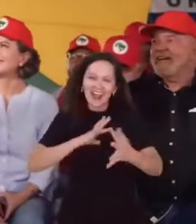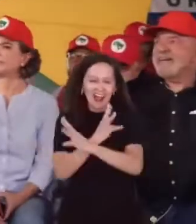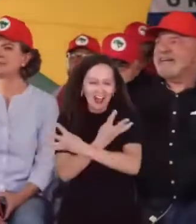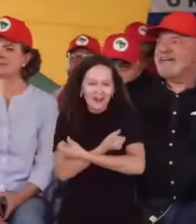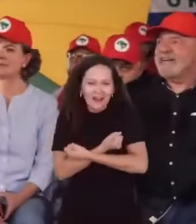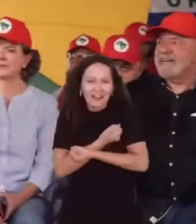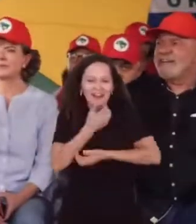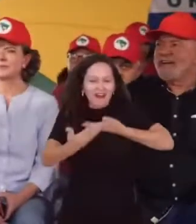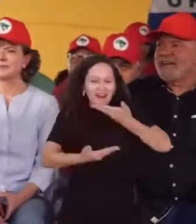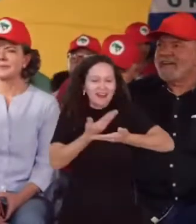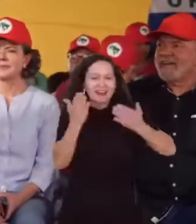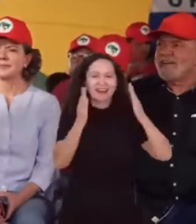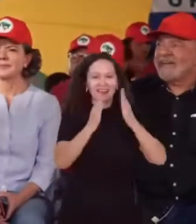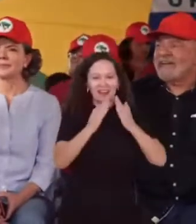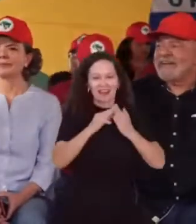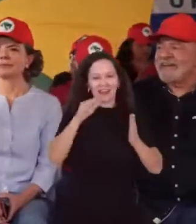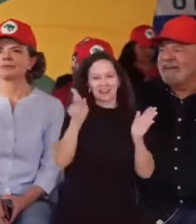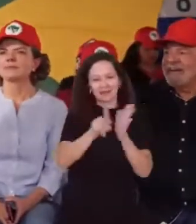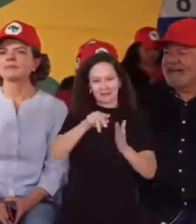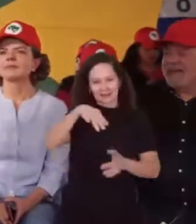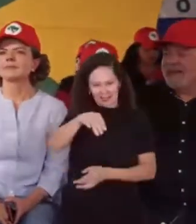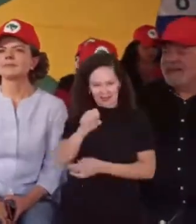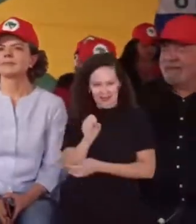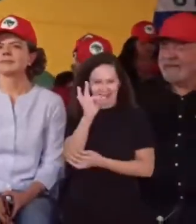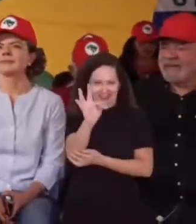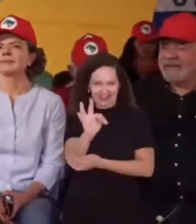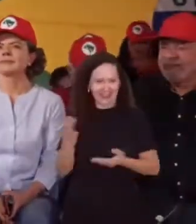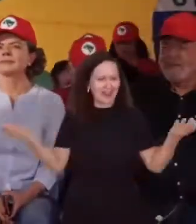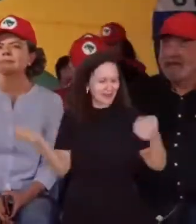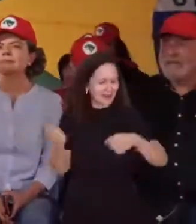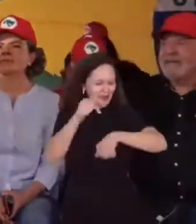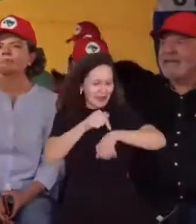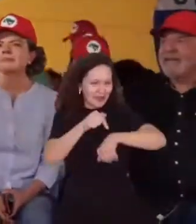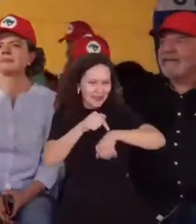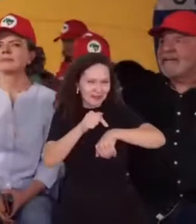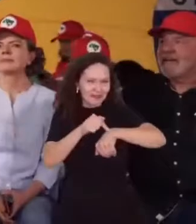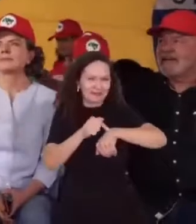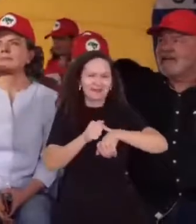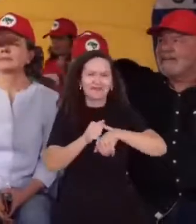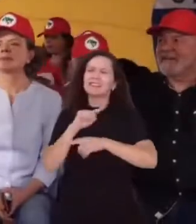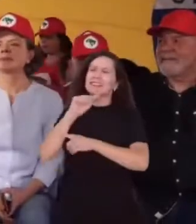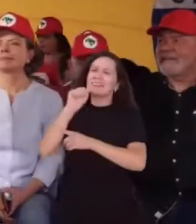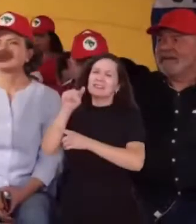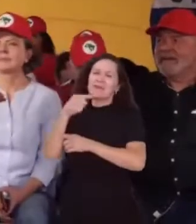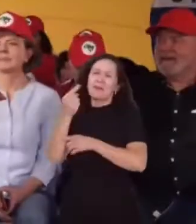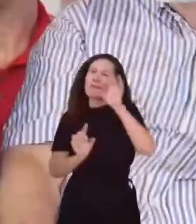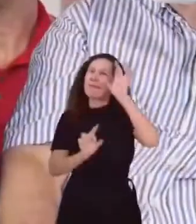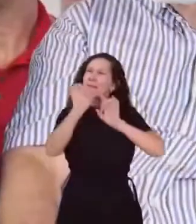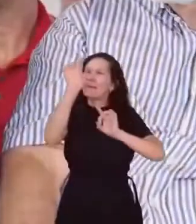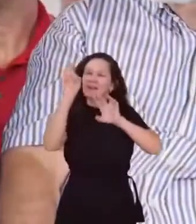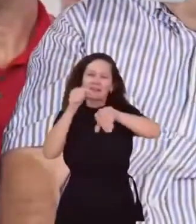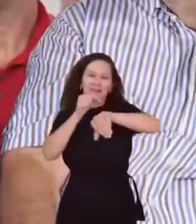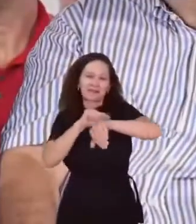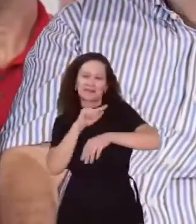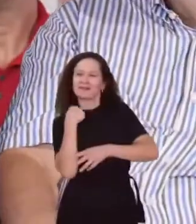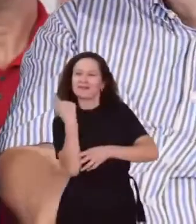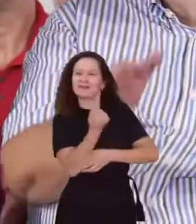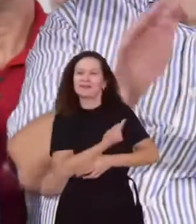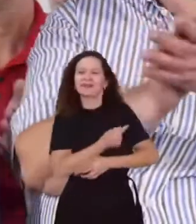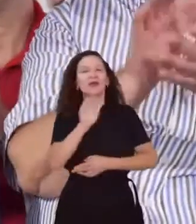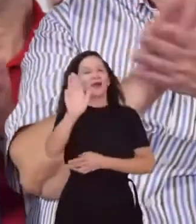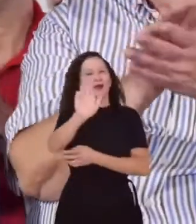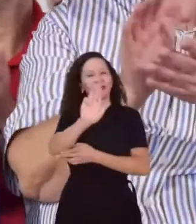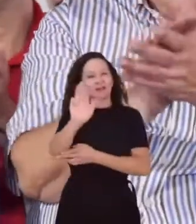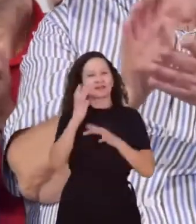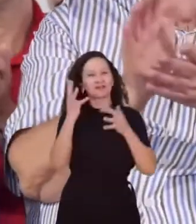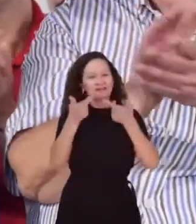MST e nesse momento, de forma muito especial, ao nosso querido Lula. Uma salva de palmas para